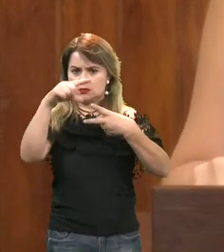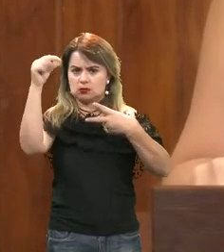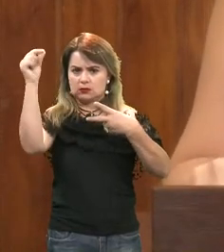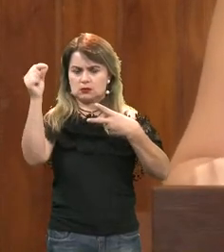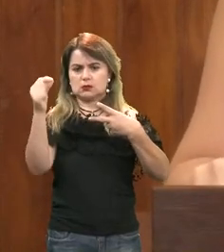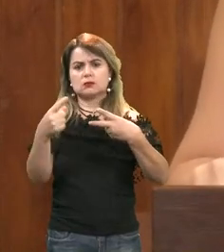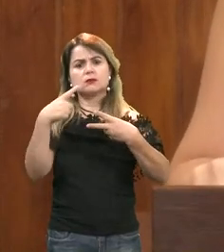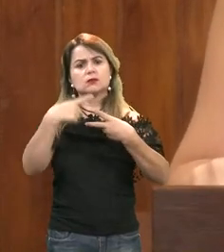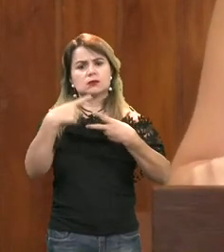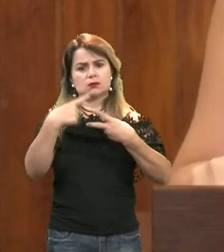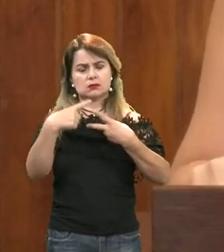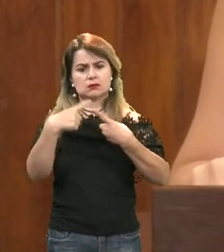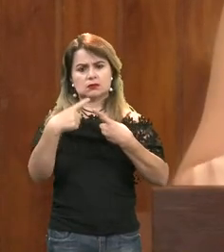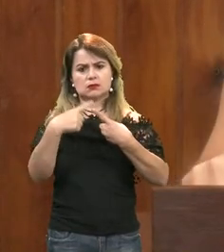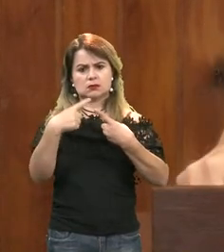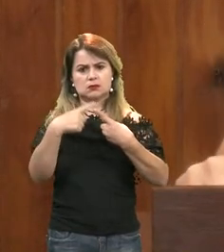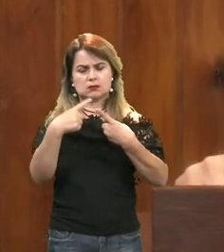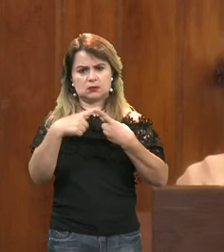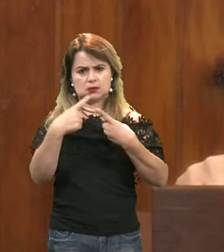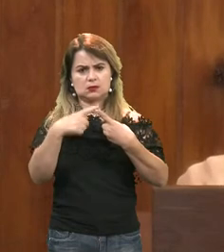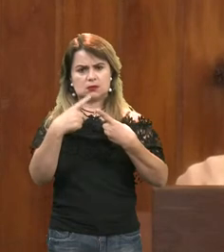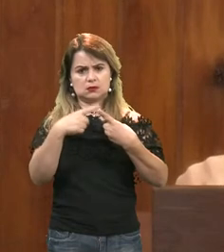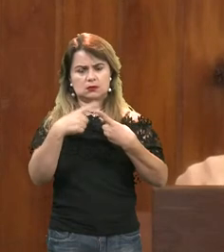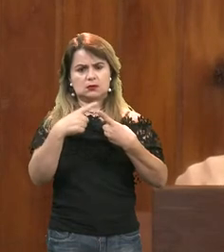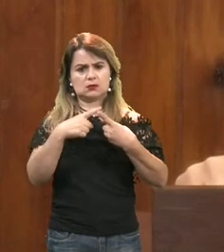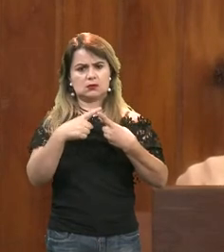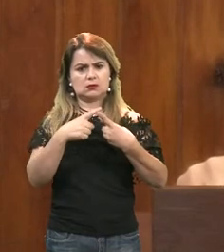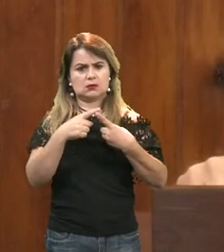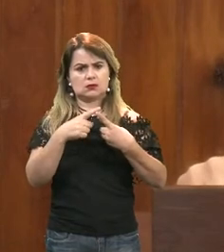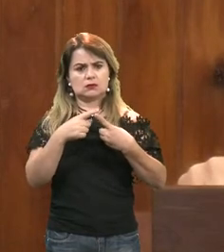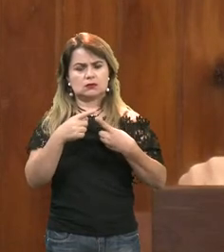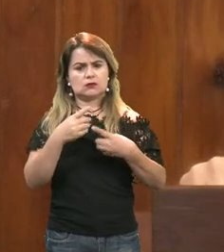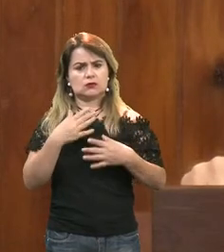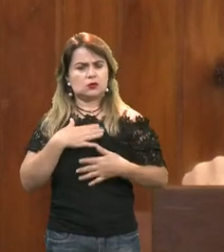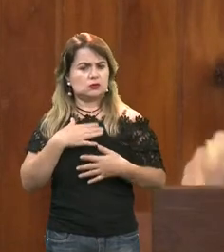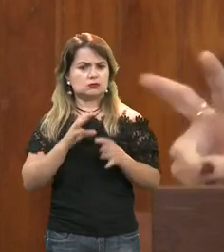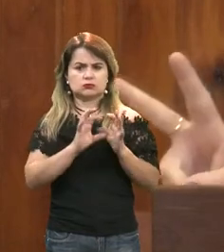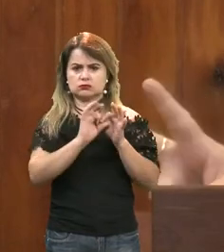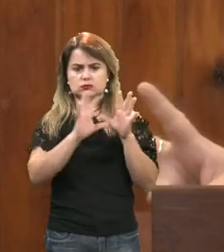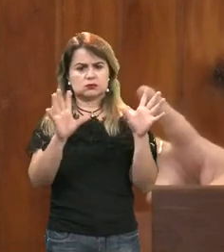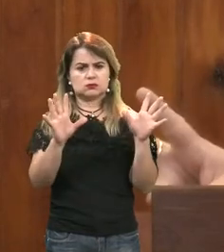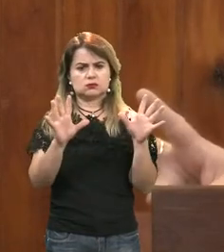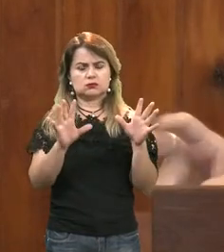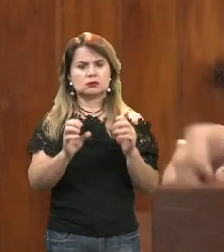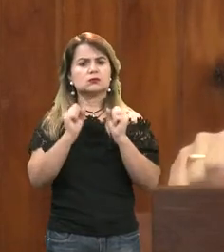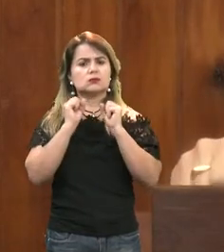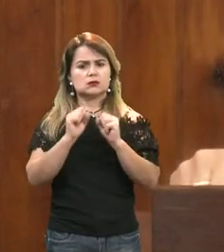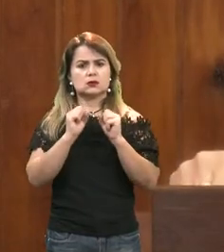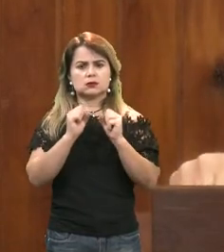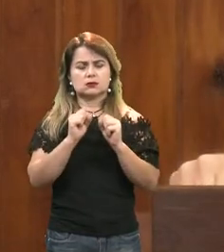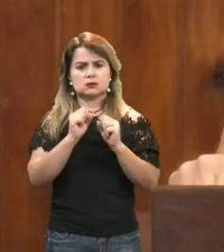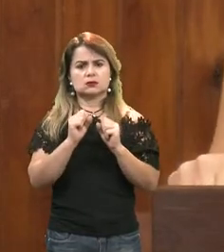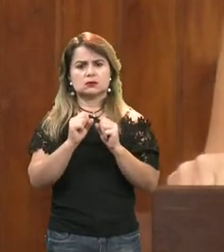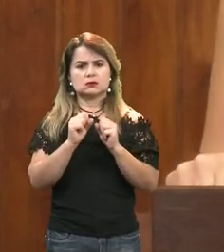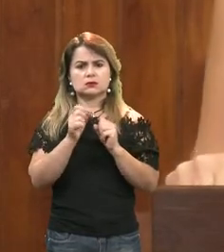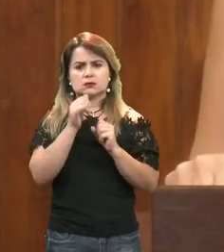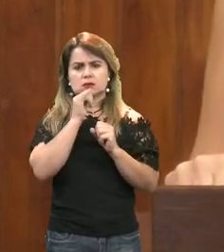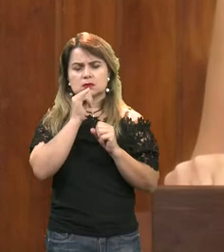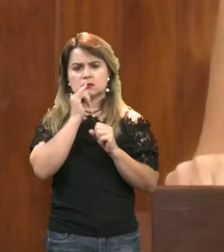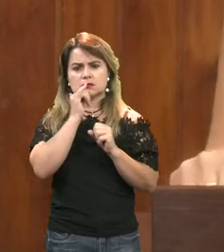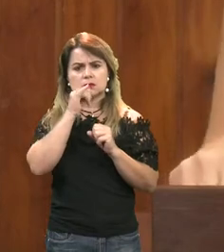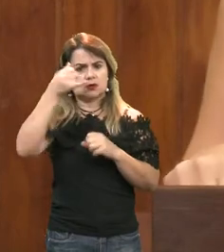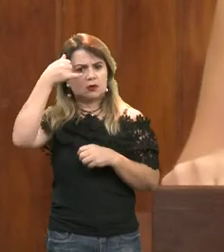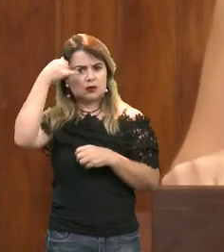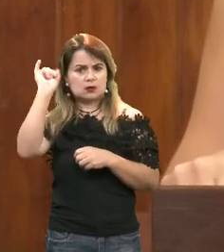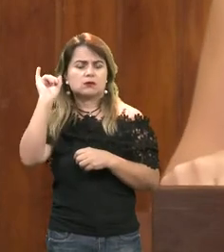A primeira delas é o habeas corpus, que pode se dar de duas formas. O